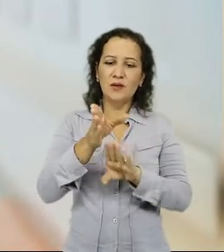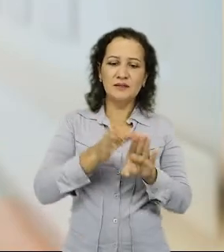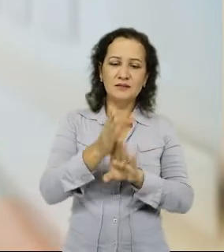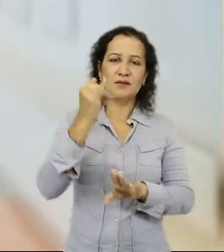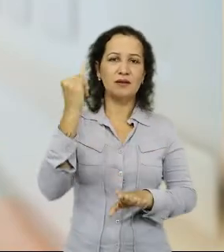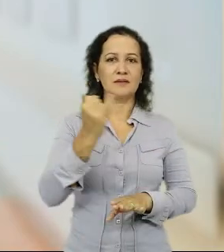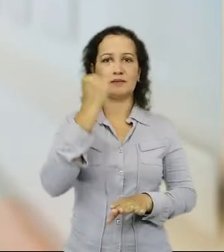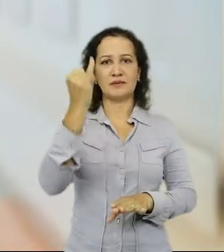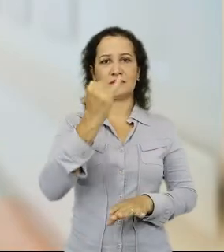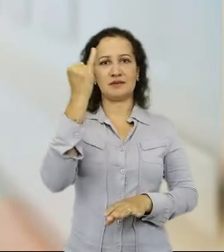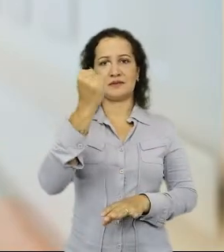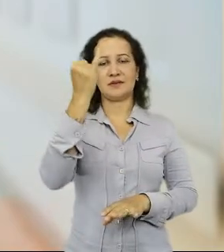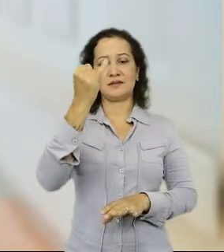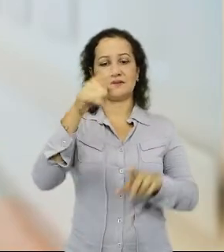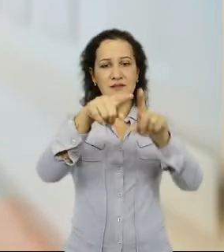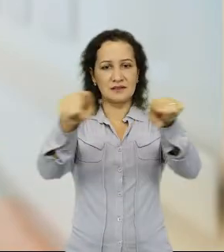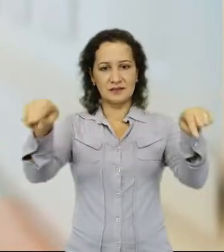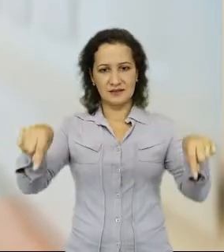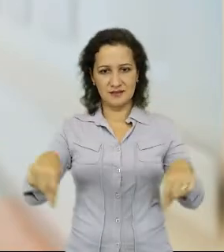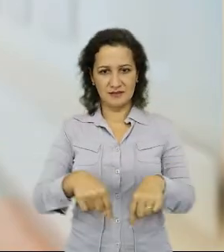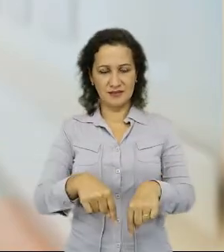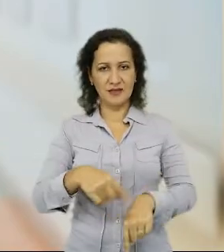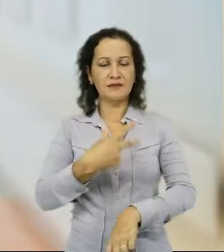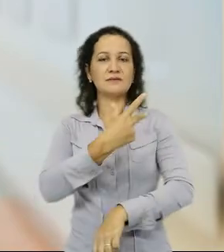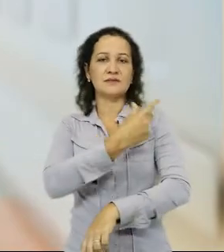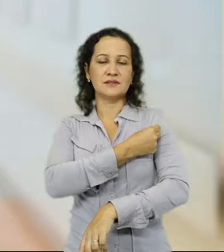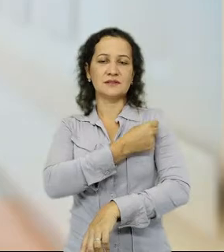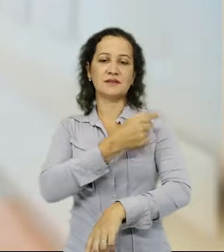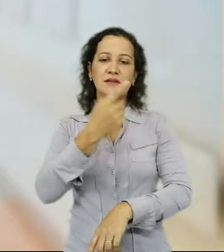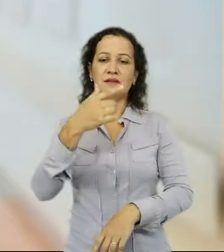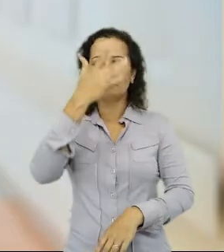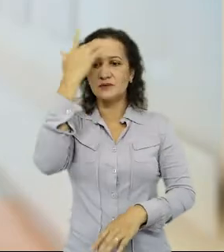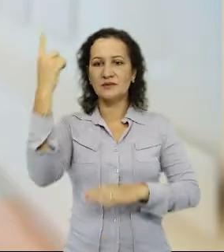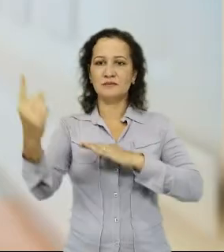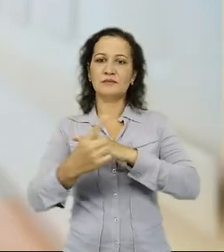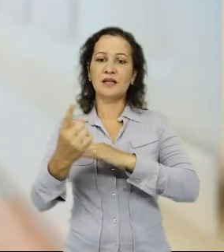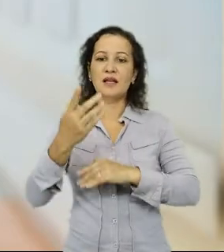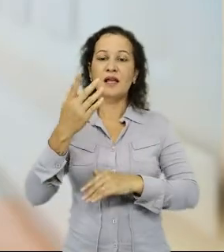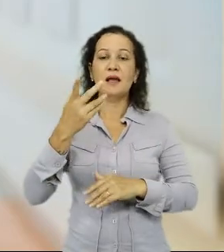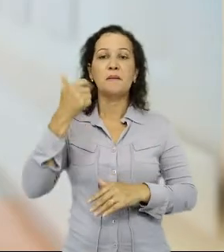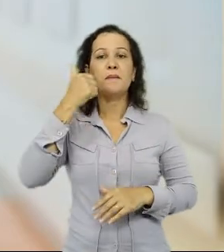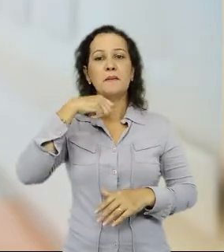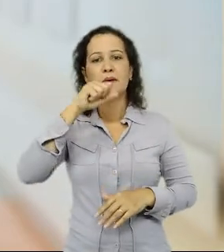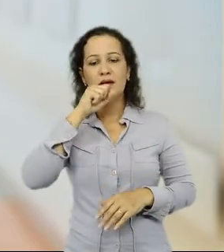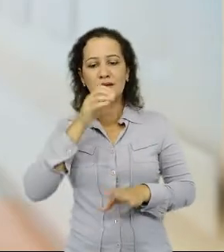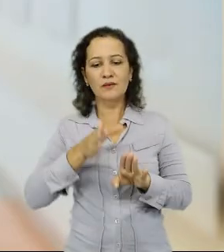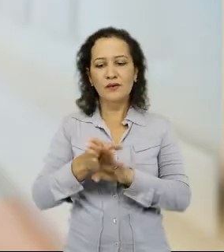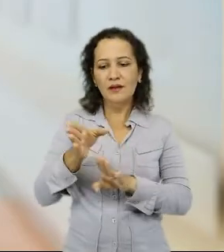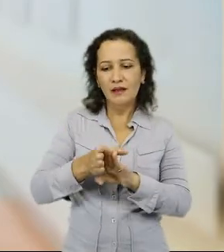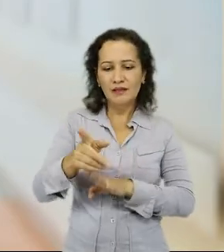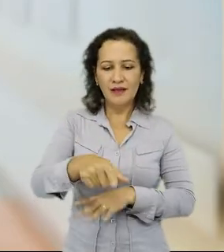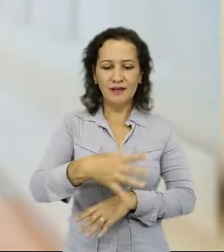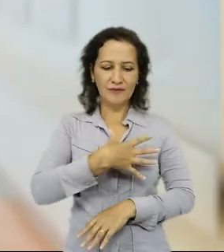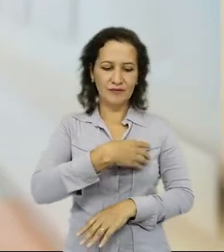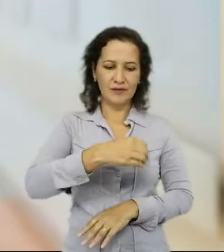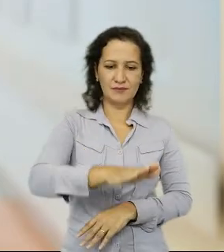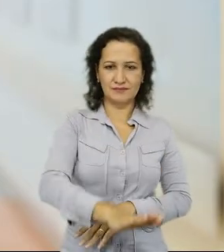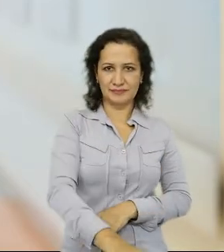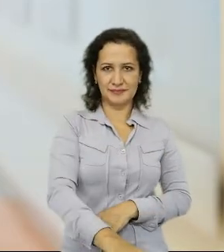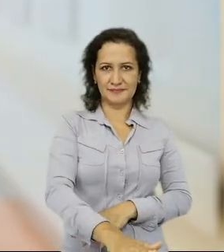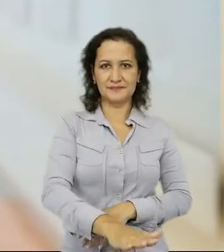profissional dentro da sala de vacina aos usuários, principalmente as mães de crianças pequenas. Algumas situações especiais